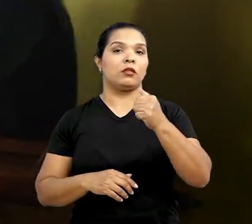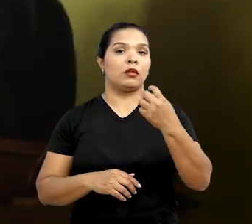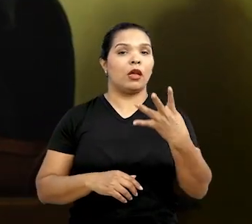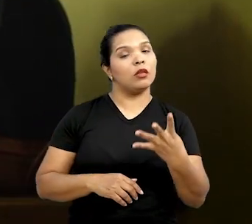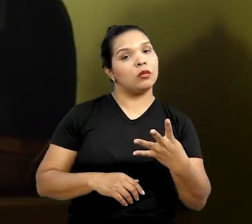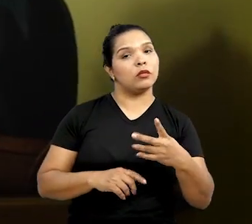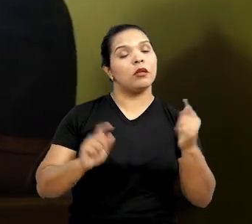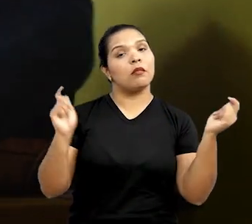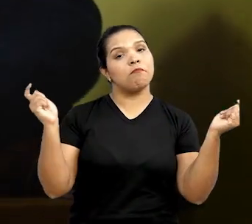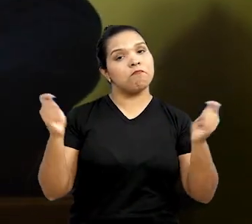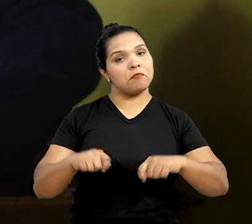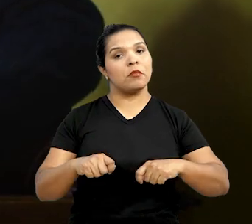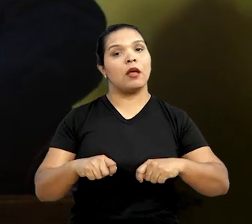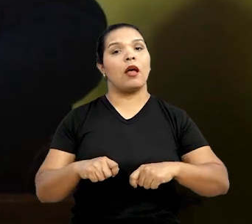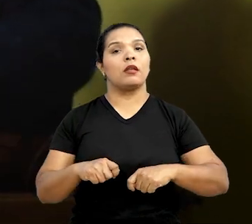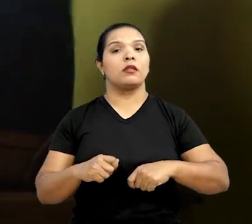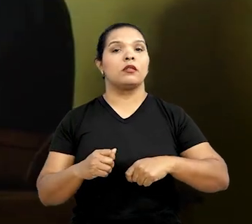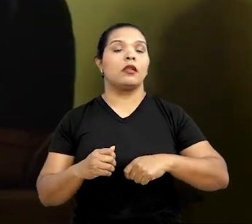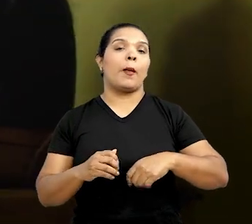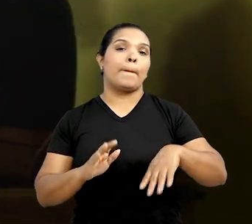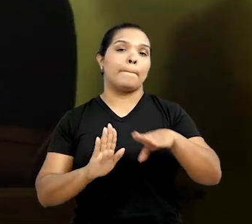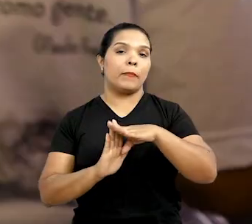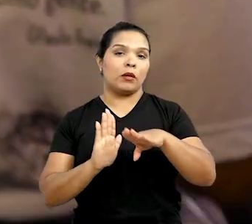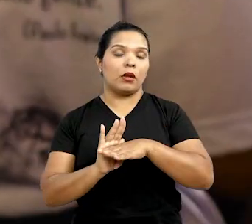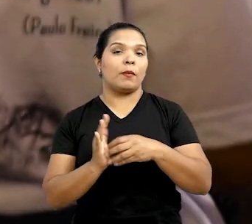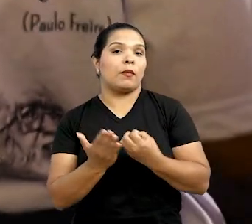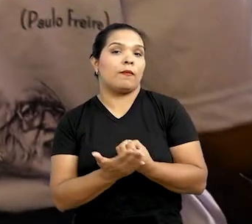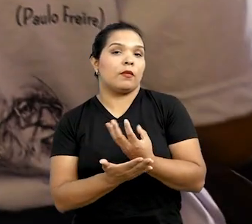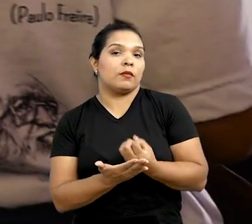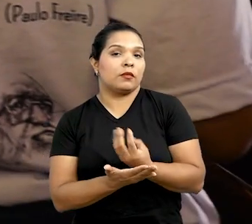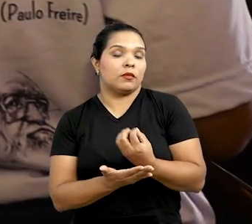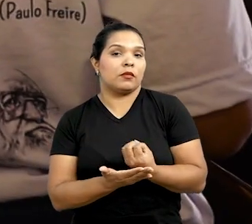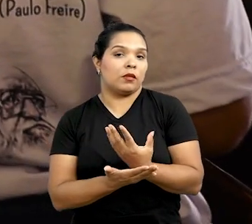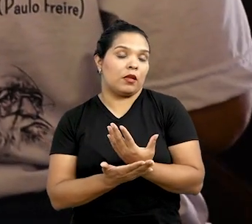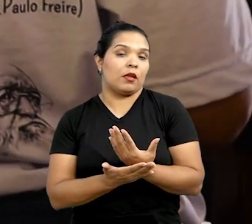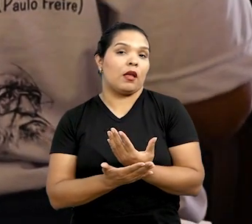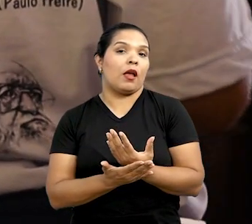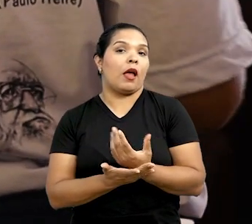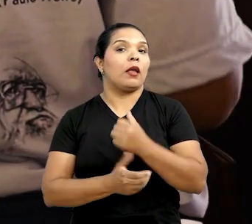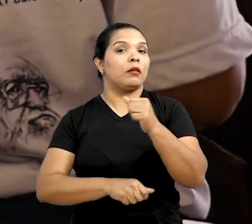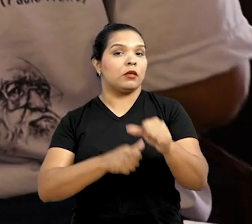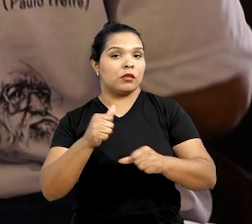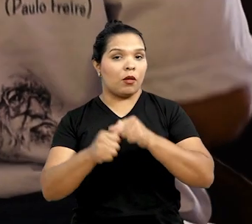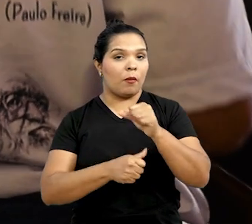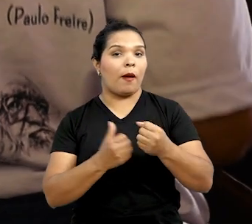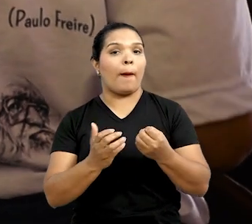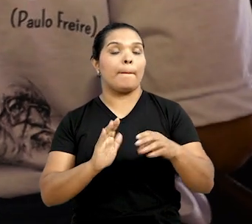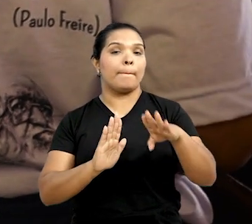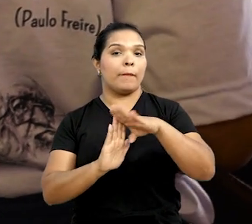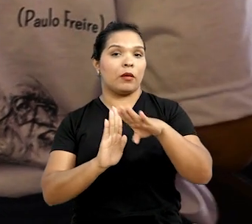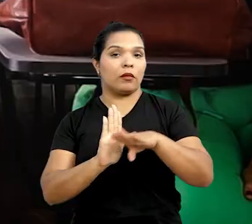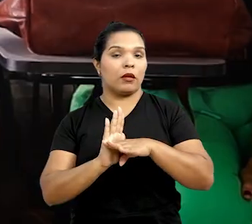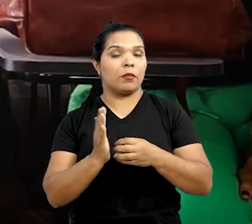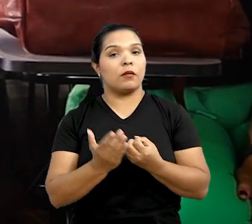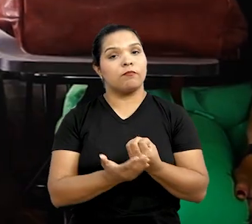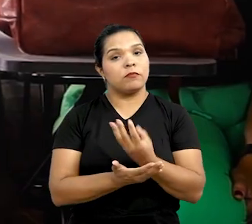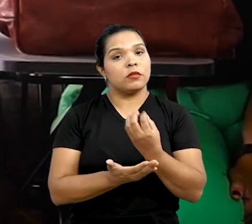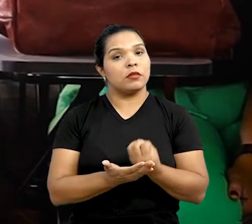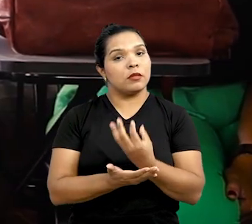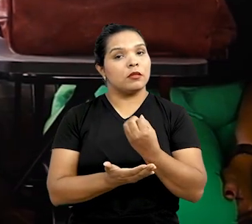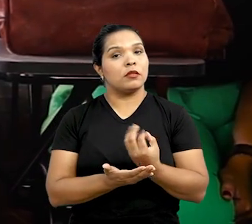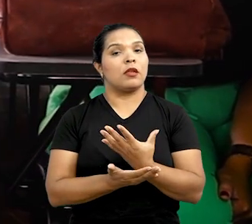2014 nos tornemos programa de alfabetização. E aí nesse nos tornar programa de alfabetização nós nos definimos